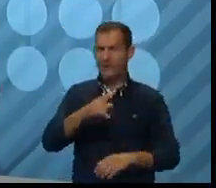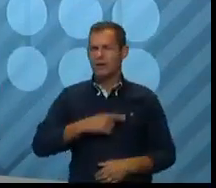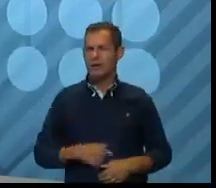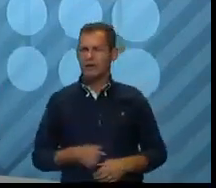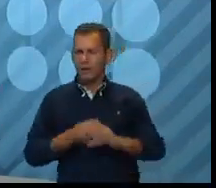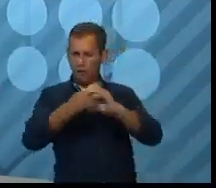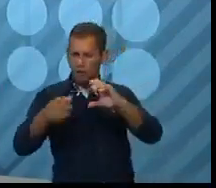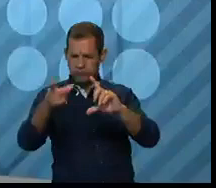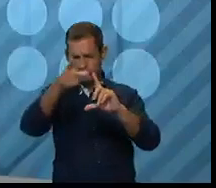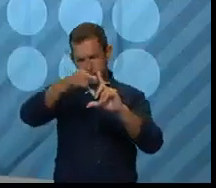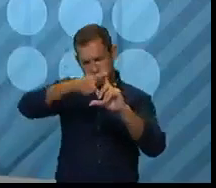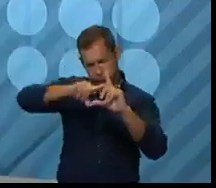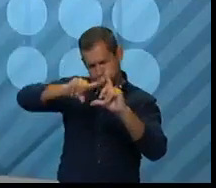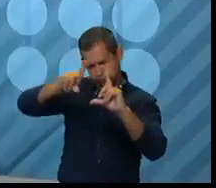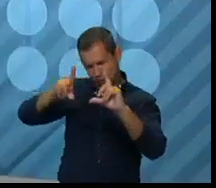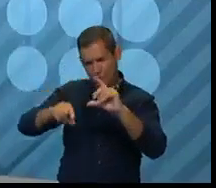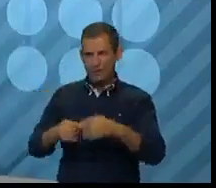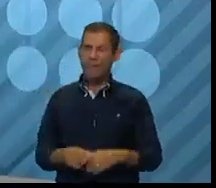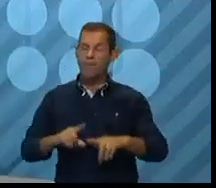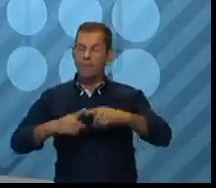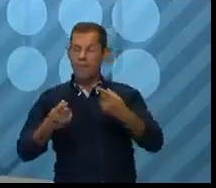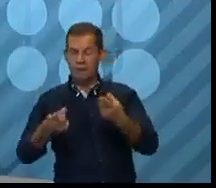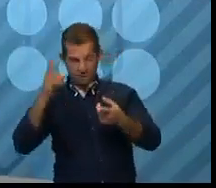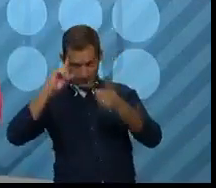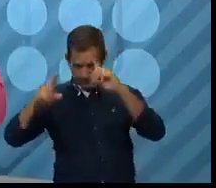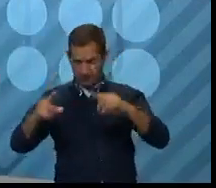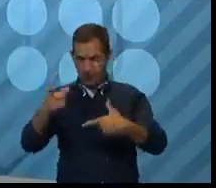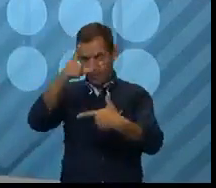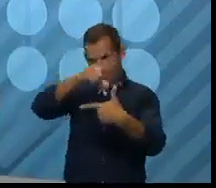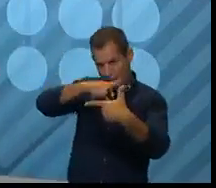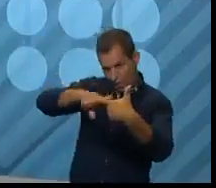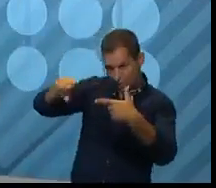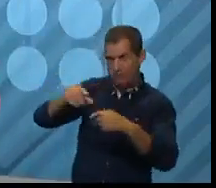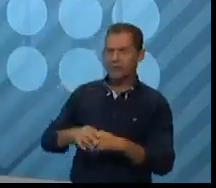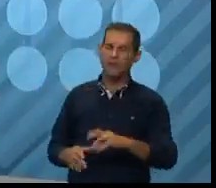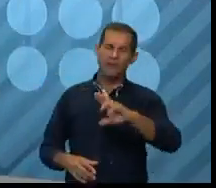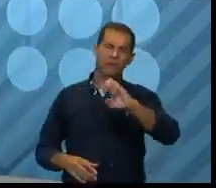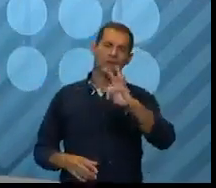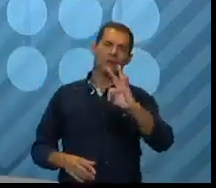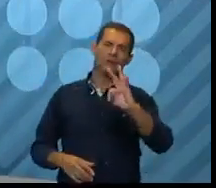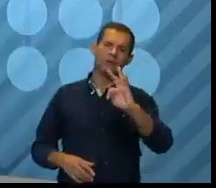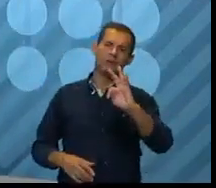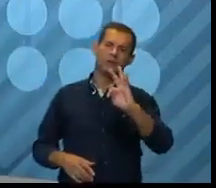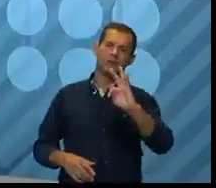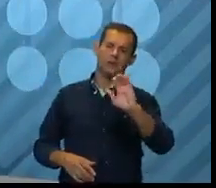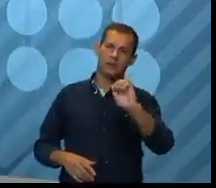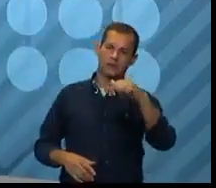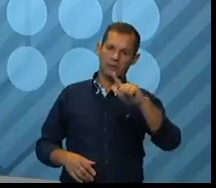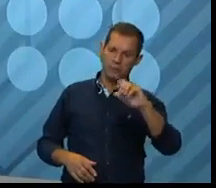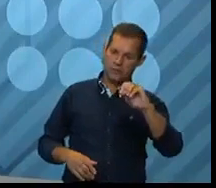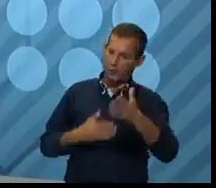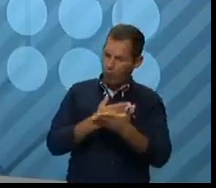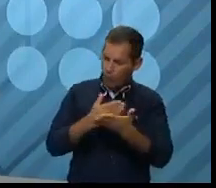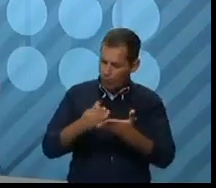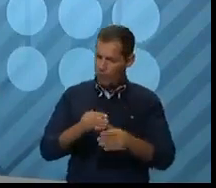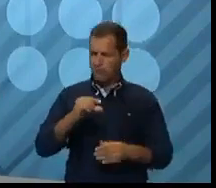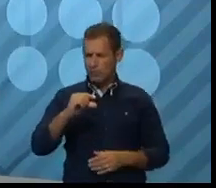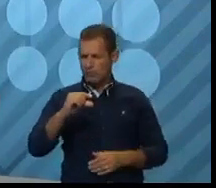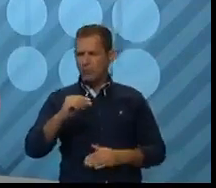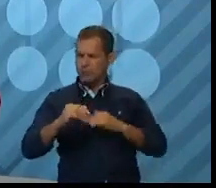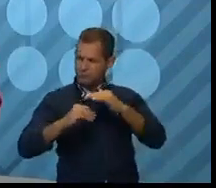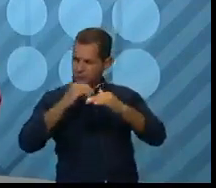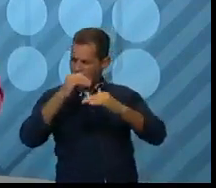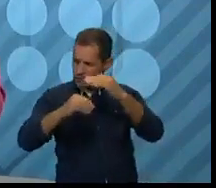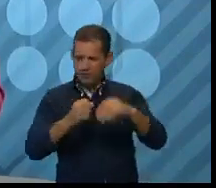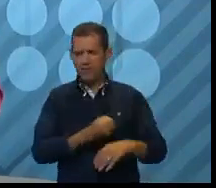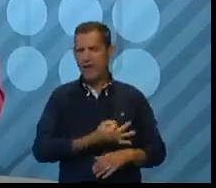parabólico. A ideia é dividir em retângulos. Primeiro, vamos começar com poucos retângulos para a gente ver como que fica a área. Depois, a gente vai